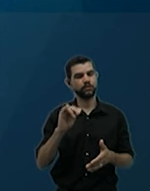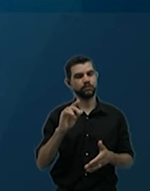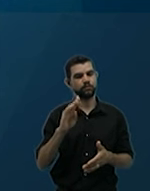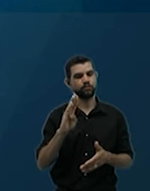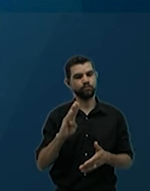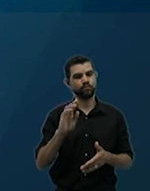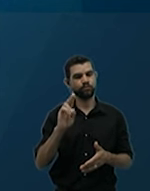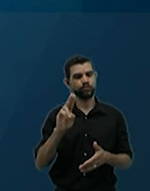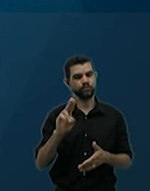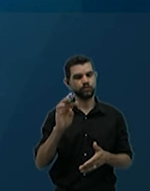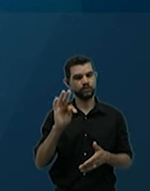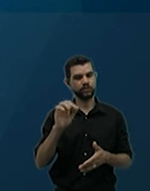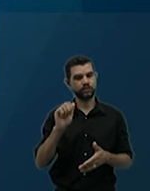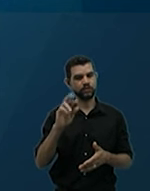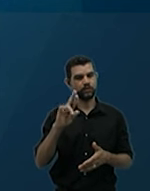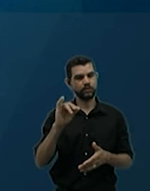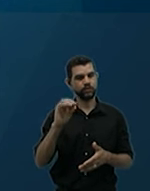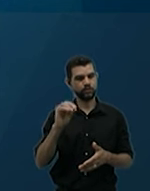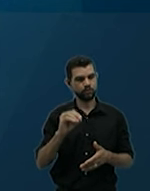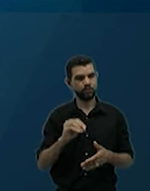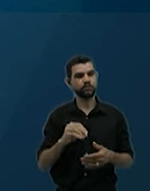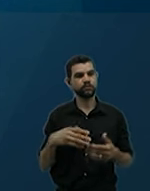do Código Tributário Nacional.